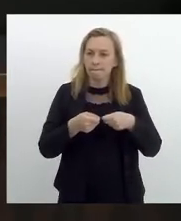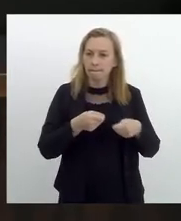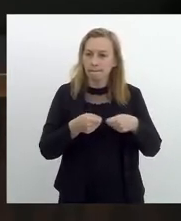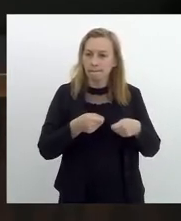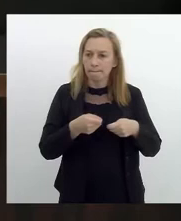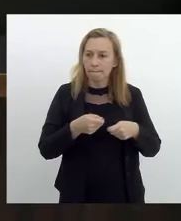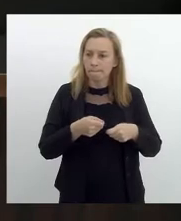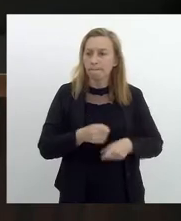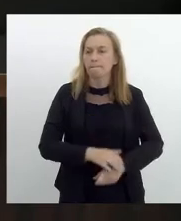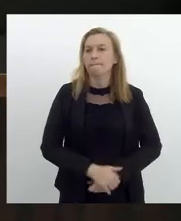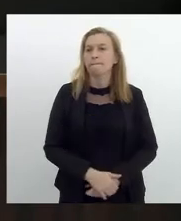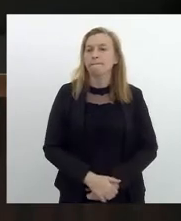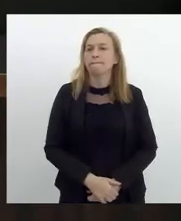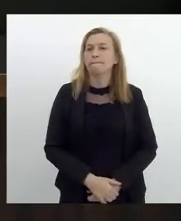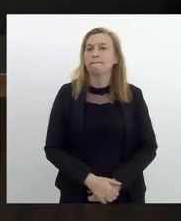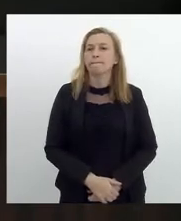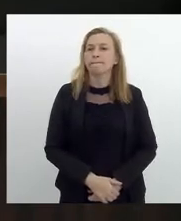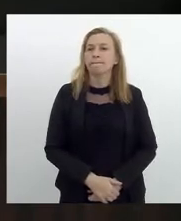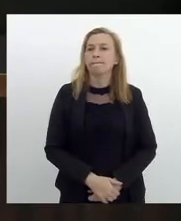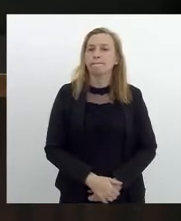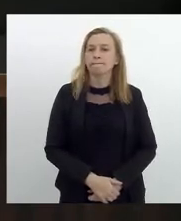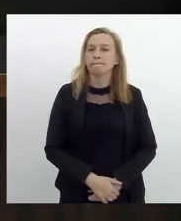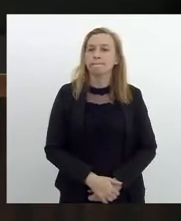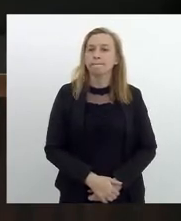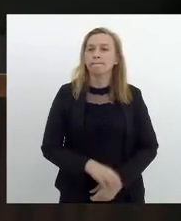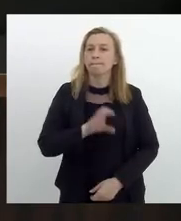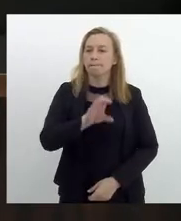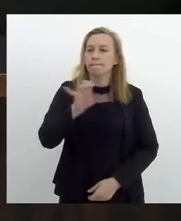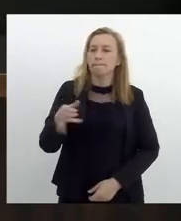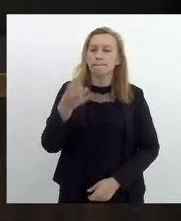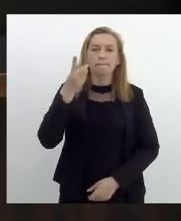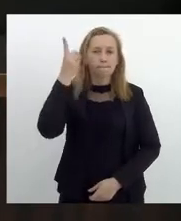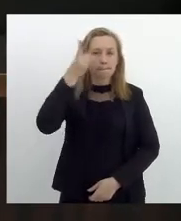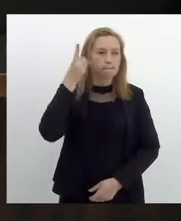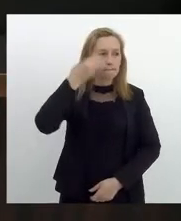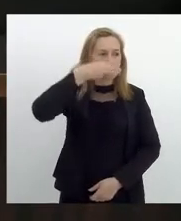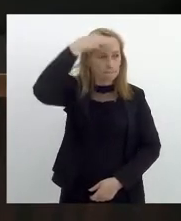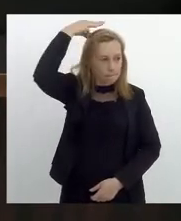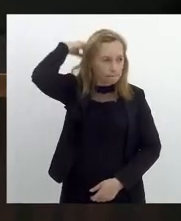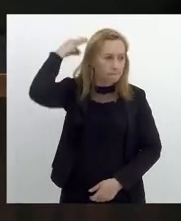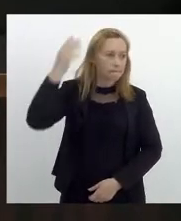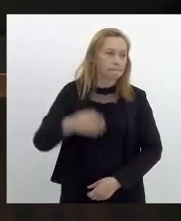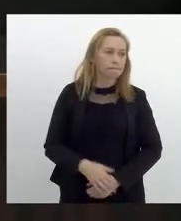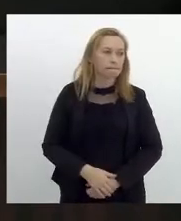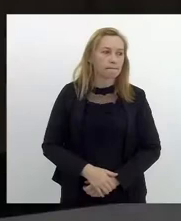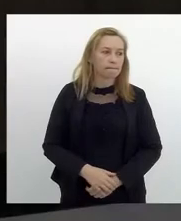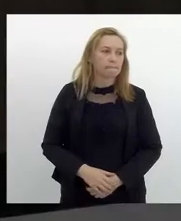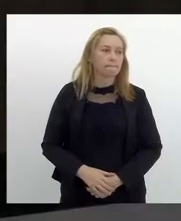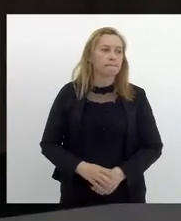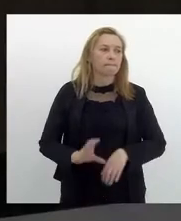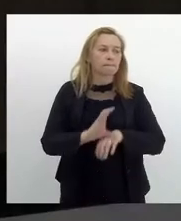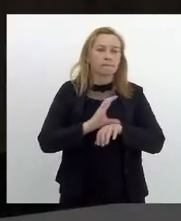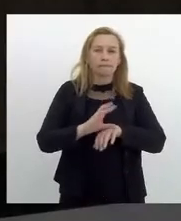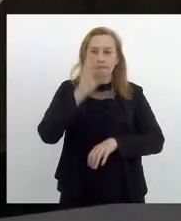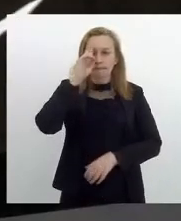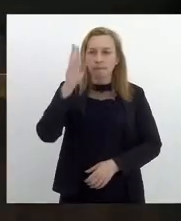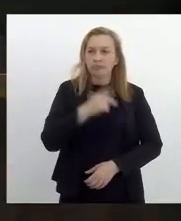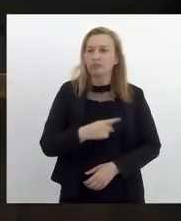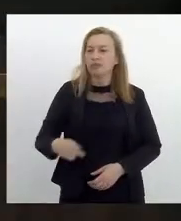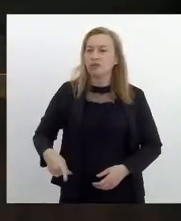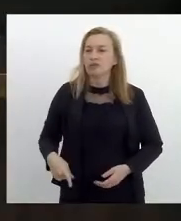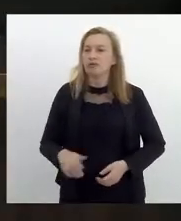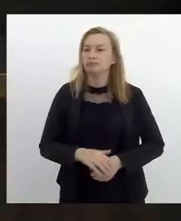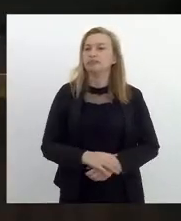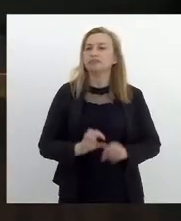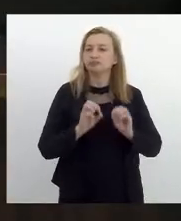Fiscalização Financeira e Controle. Pela CCJ, deputado Márcio Pacheco. Parecer pela constitucionalidade, presidente.